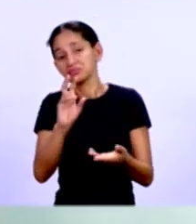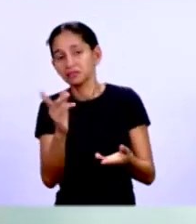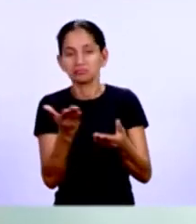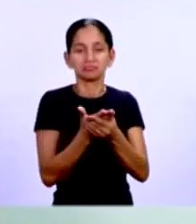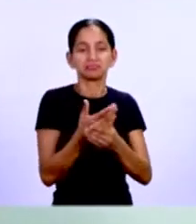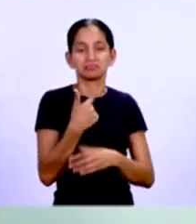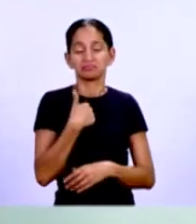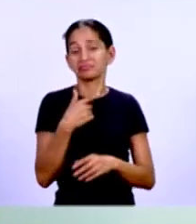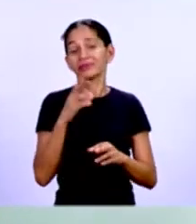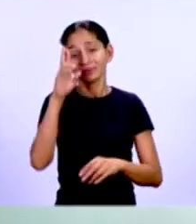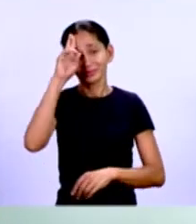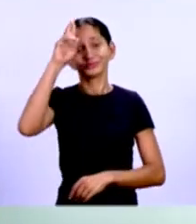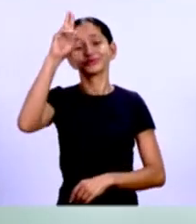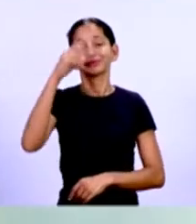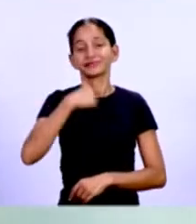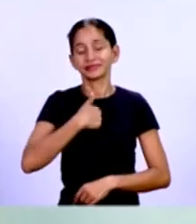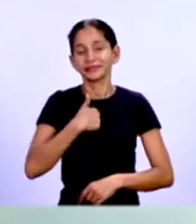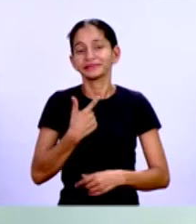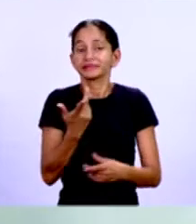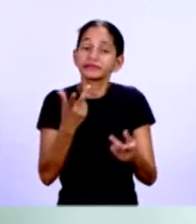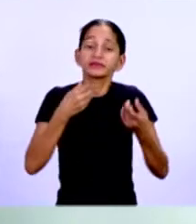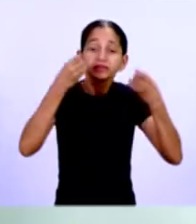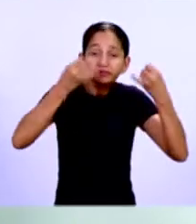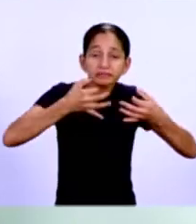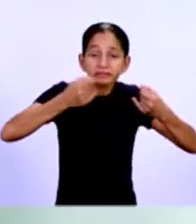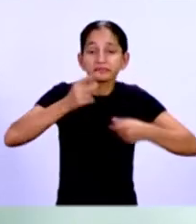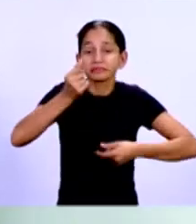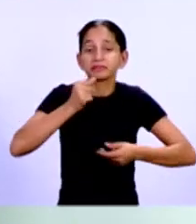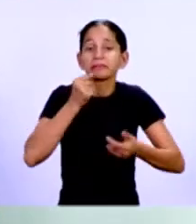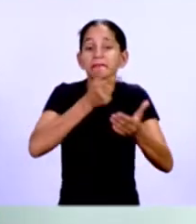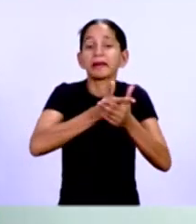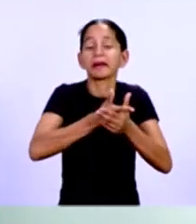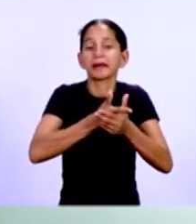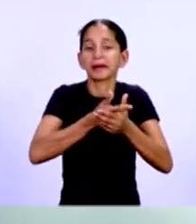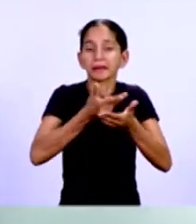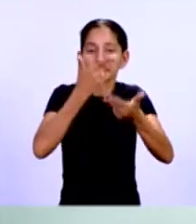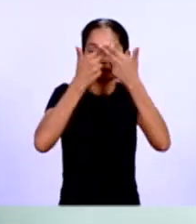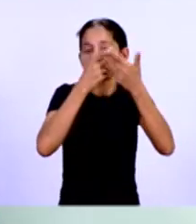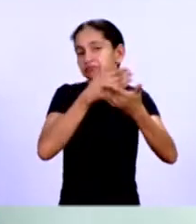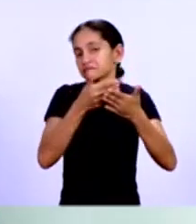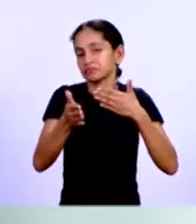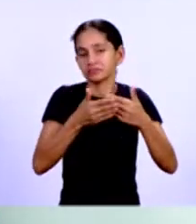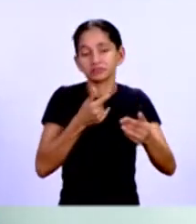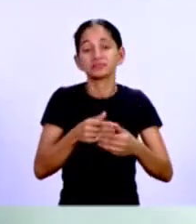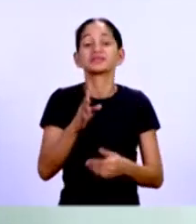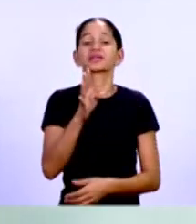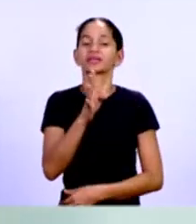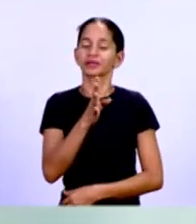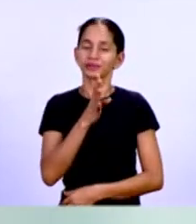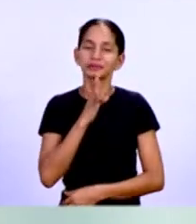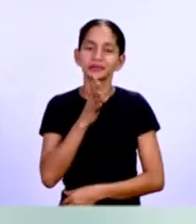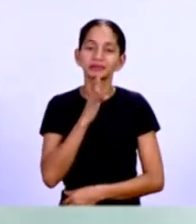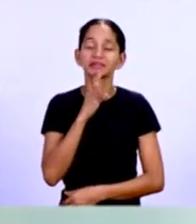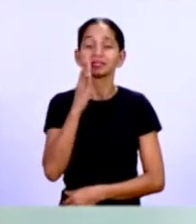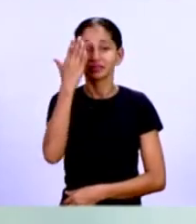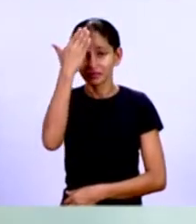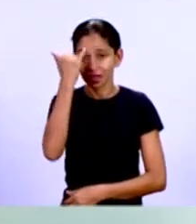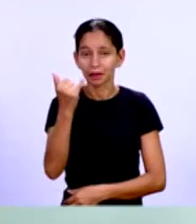sua imagem, nesse exemplo de você ter um restaurante e encontrar uma barata na comida. Então, tem que conhecer esse tipo de risco, tem que ter uma